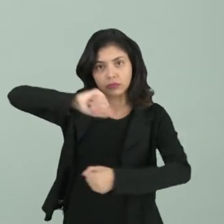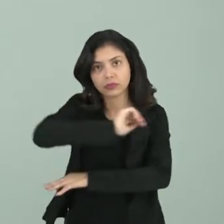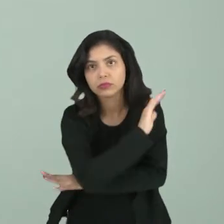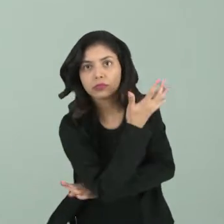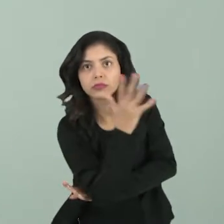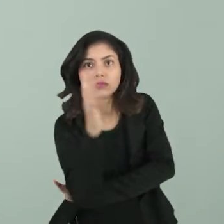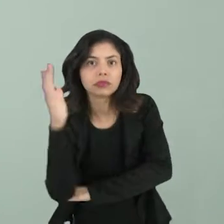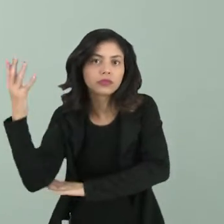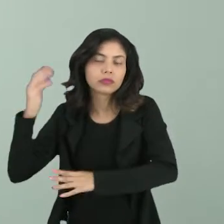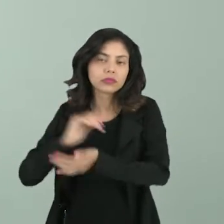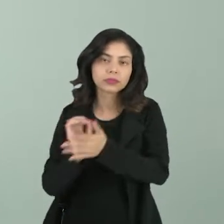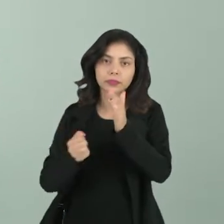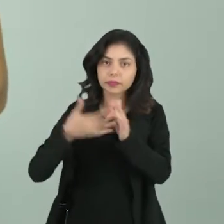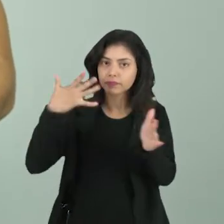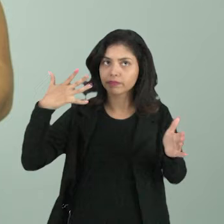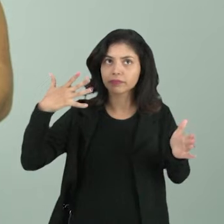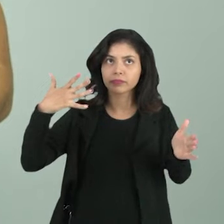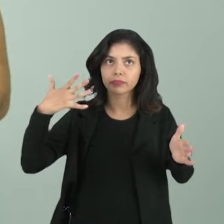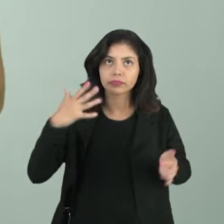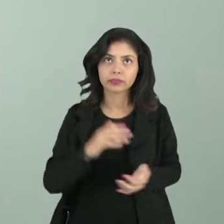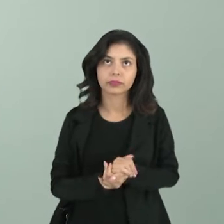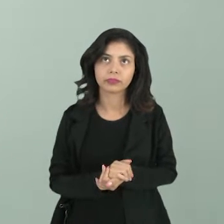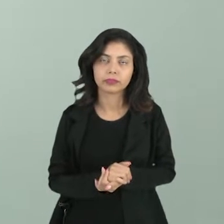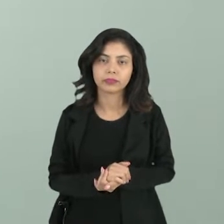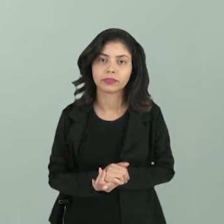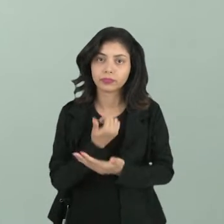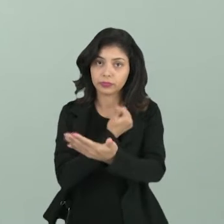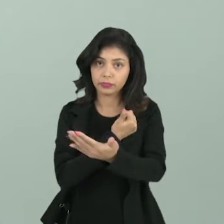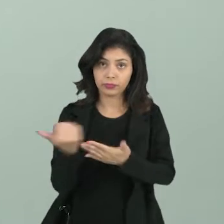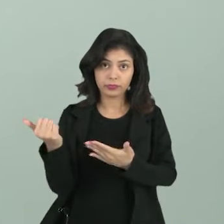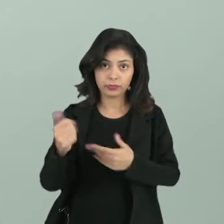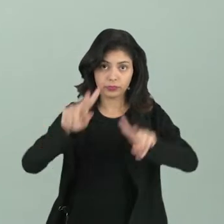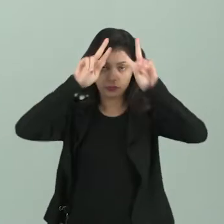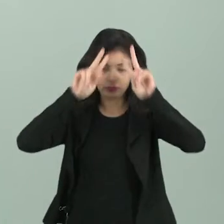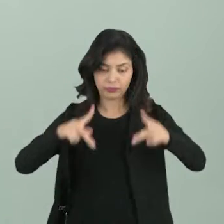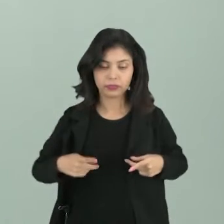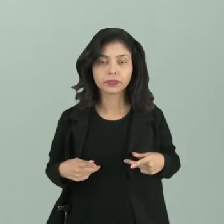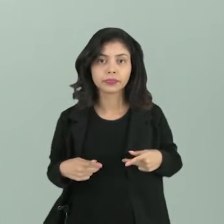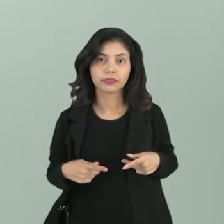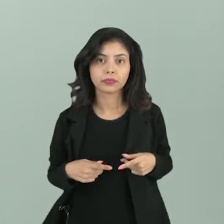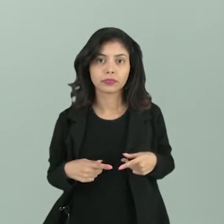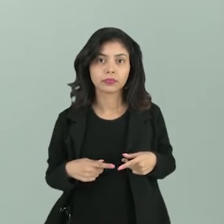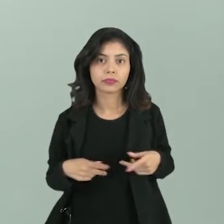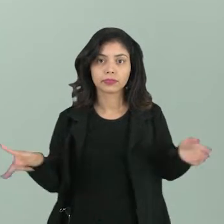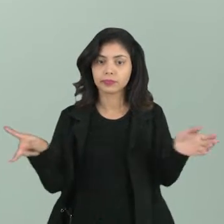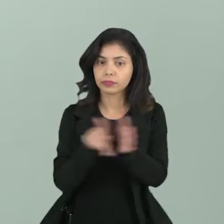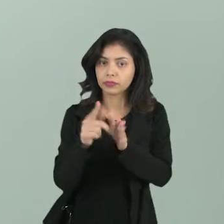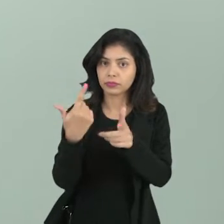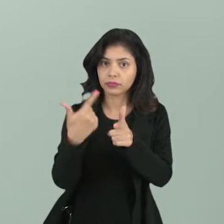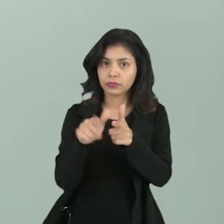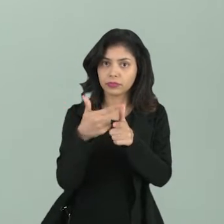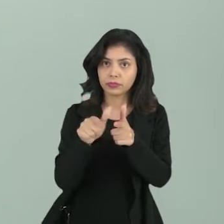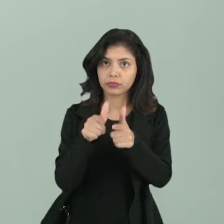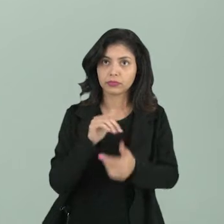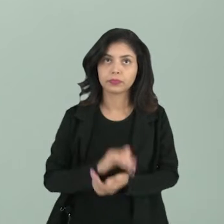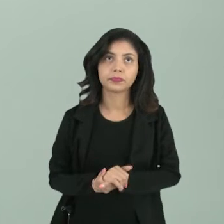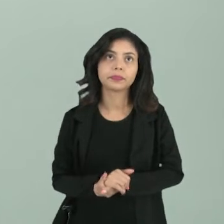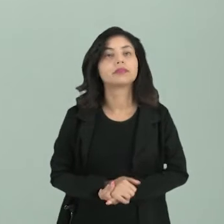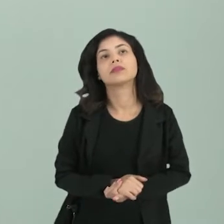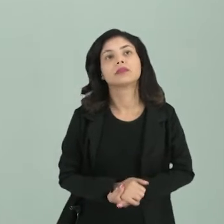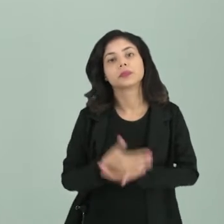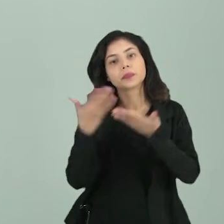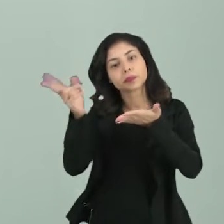de determinadas espécies existem no nosso país ou existem no mundo? Então, infelizmente,